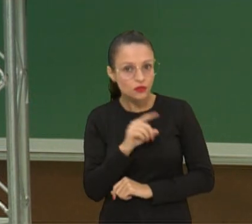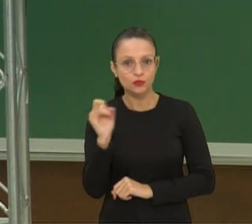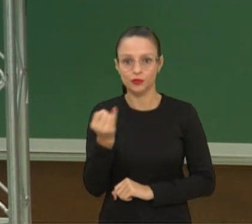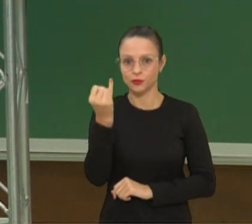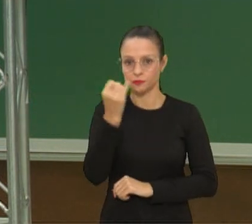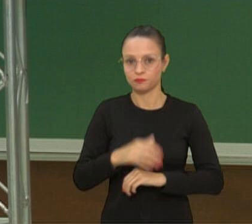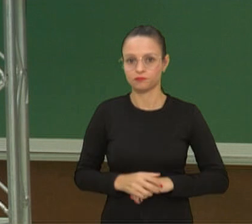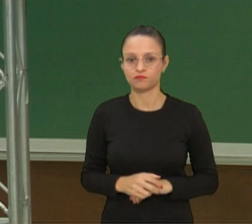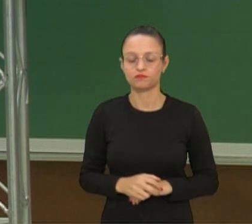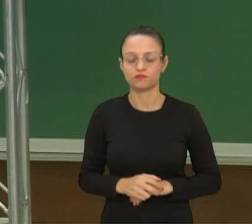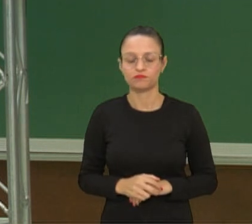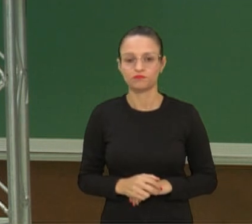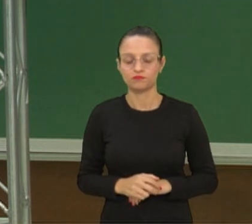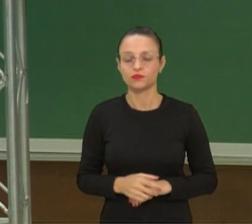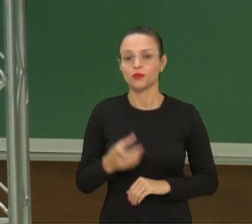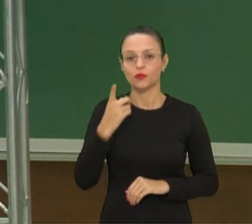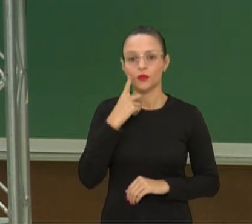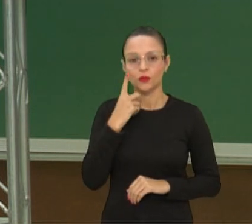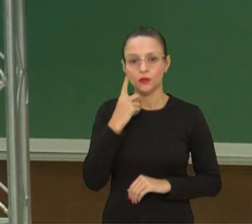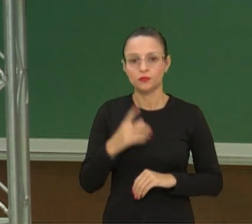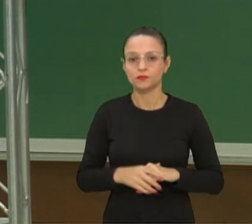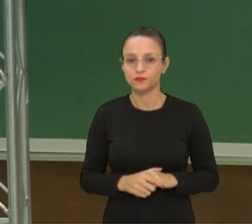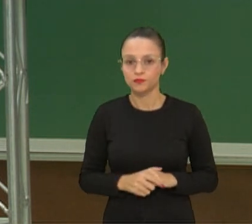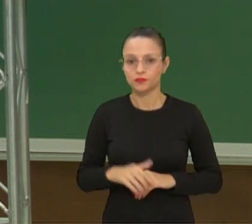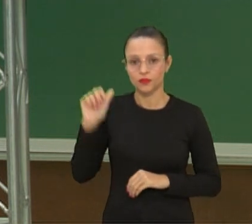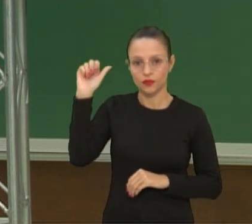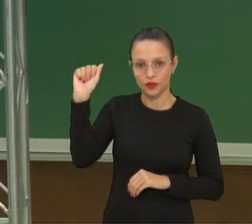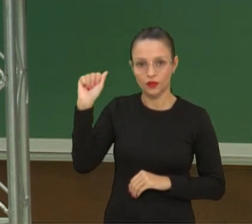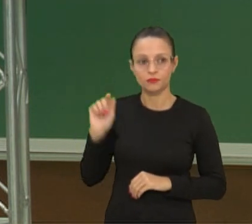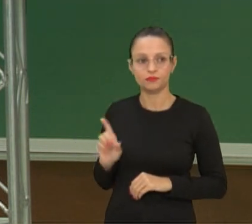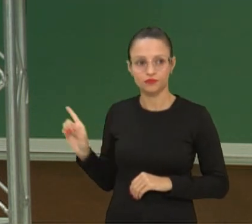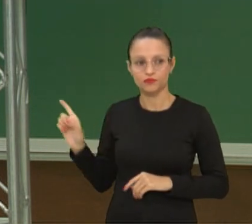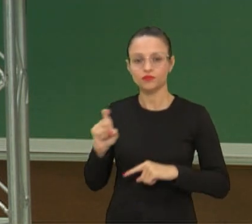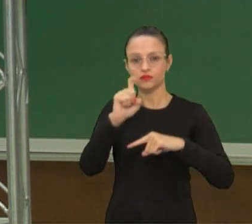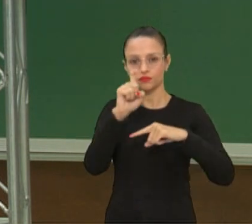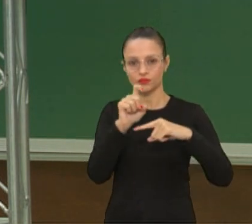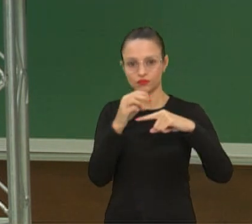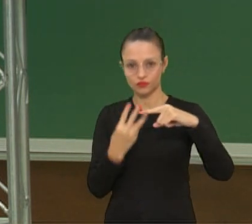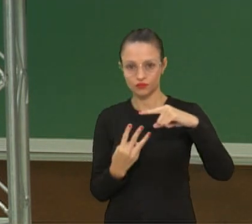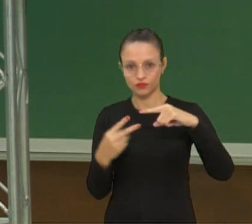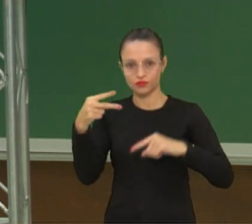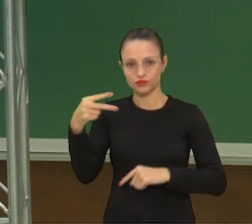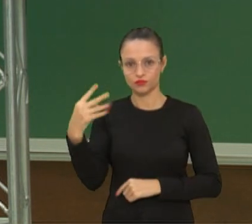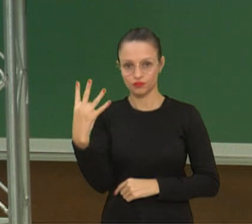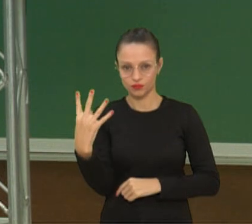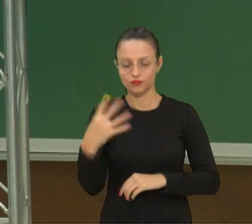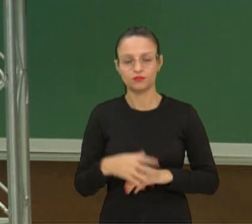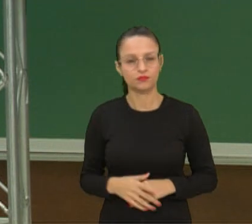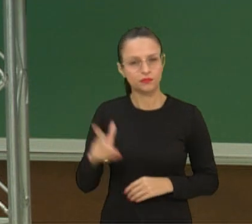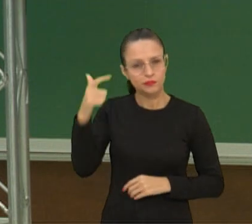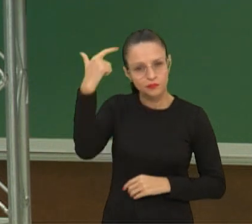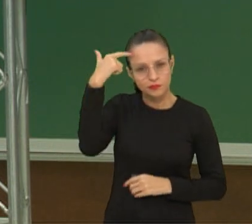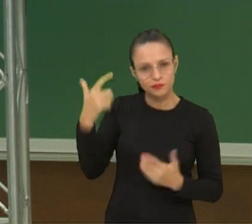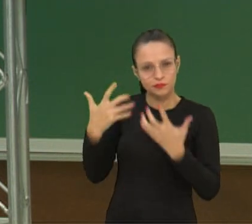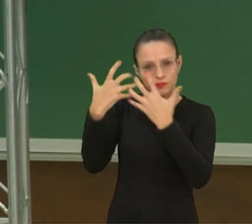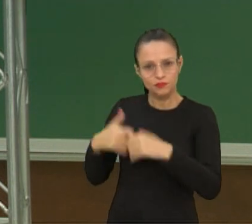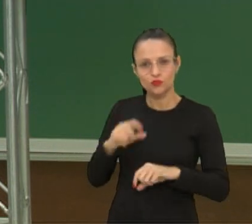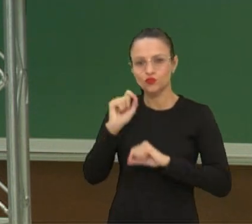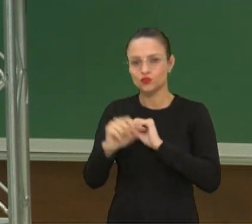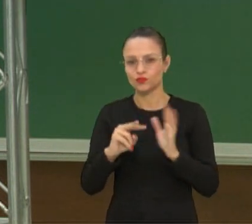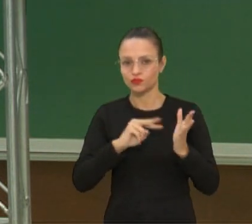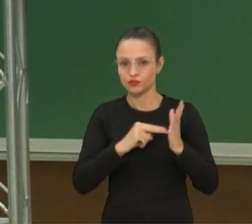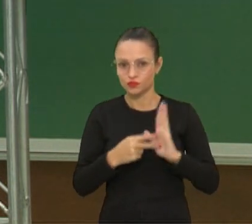importante. Olha só, na letra A eu tenho x sobre 3 igual a 4. Vamos pensar um pouquinho no que significa isso?